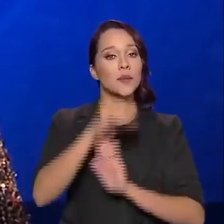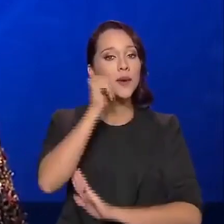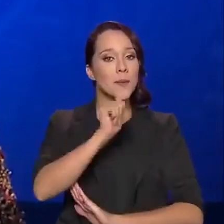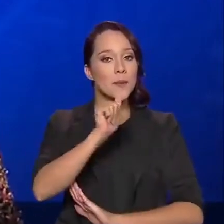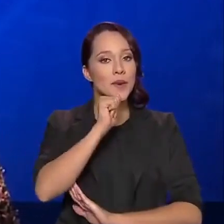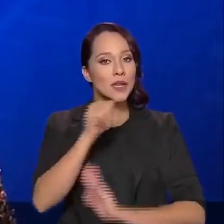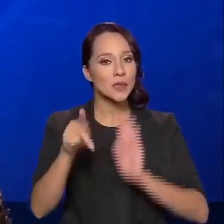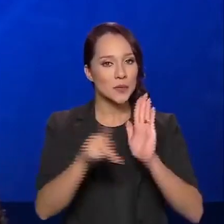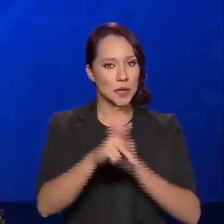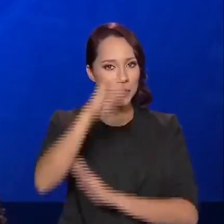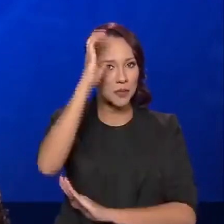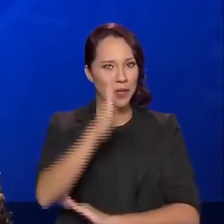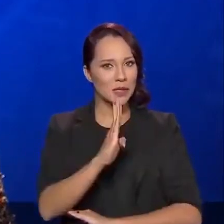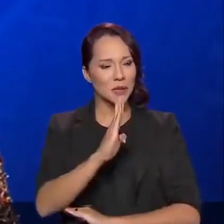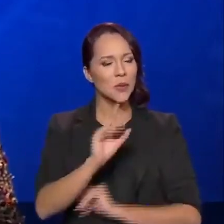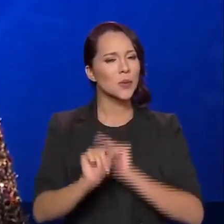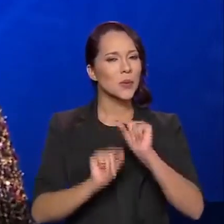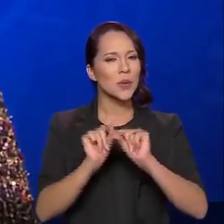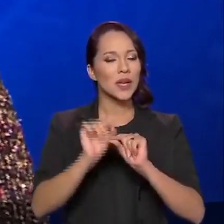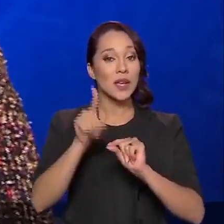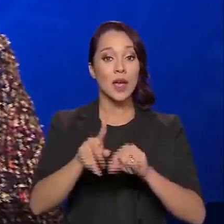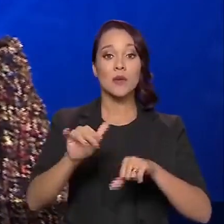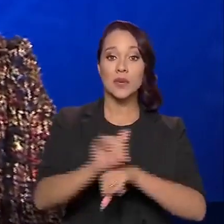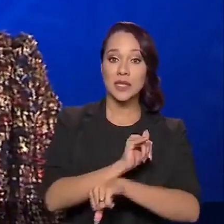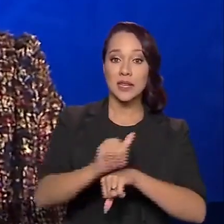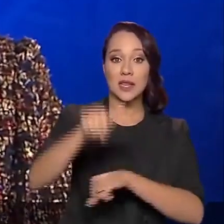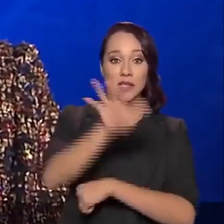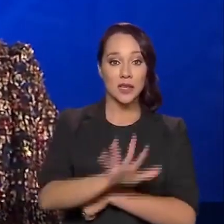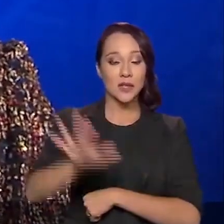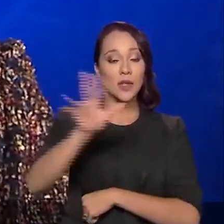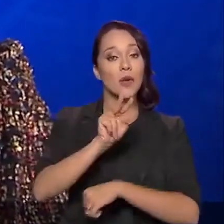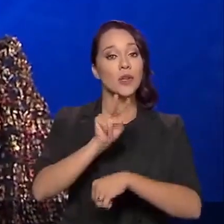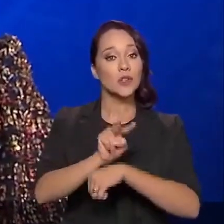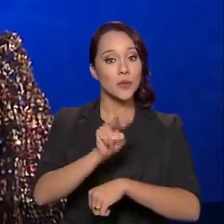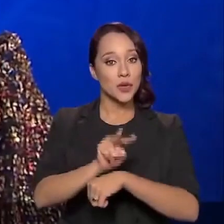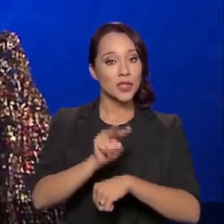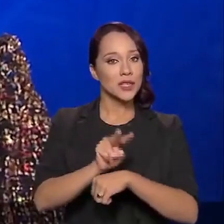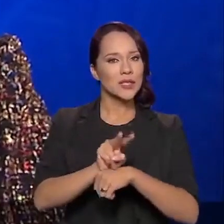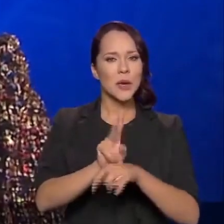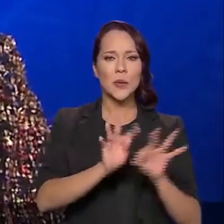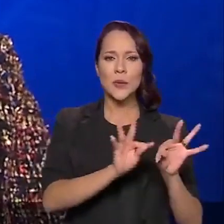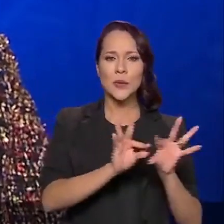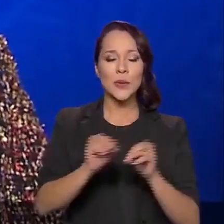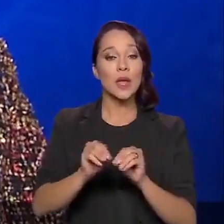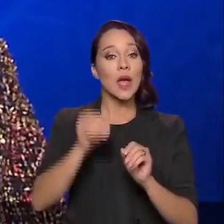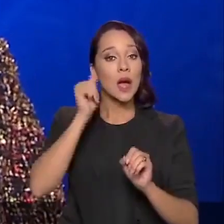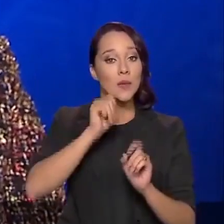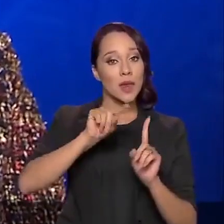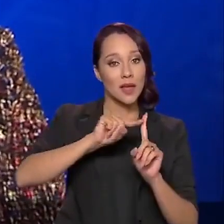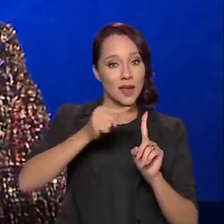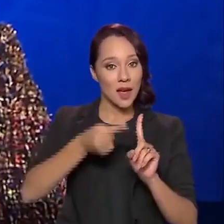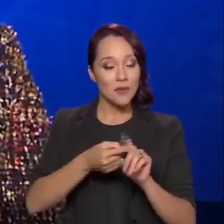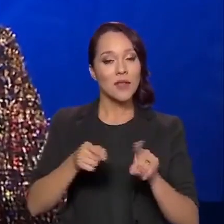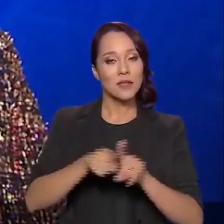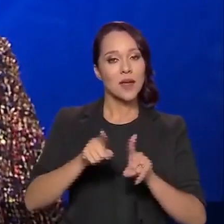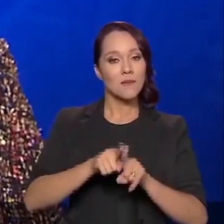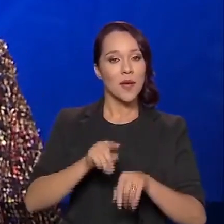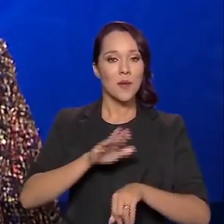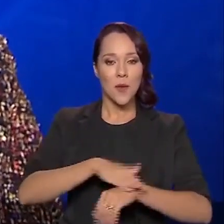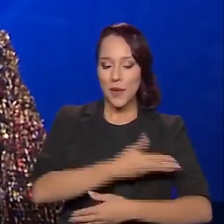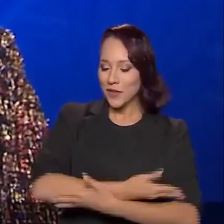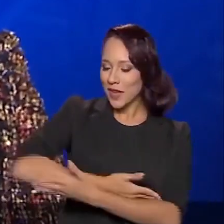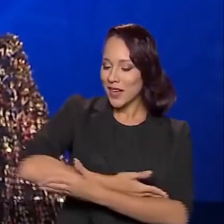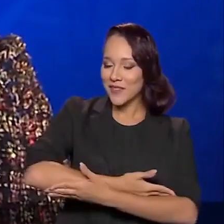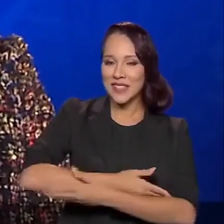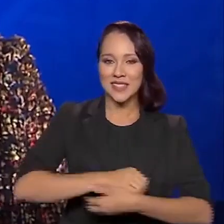programa Mães do Brasil. Trata-se de uma estratégia nacional de proteção integral à gestante e à